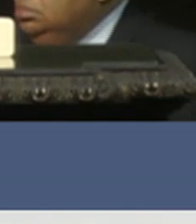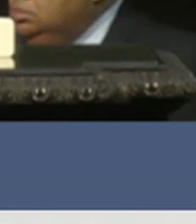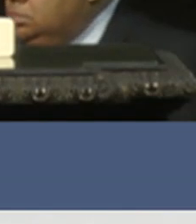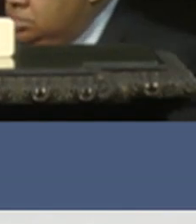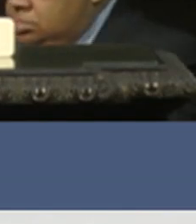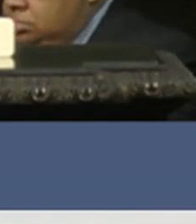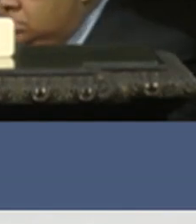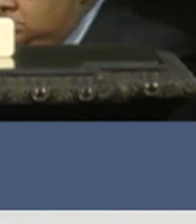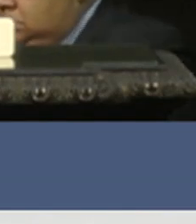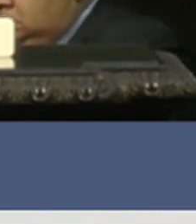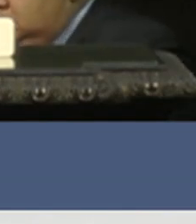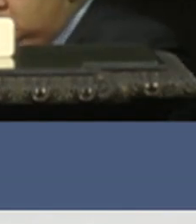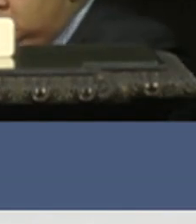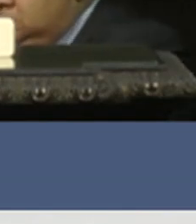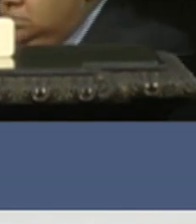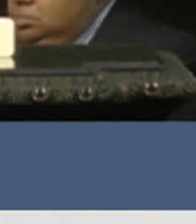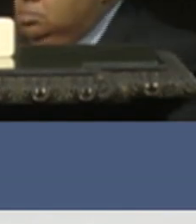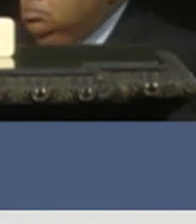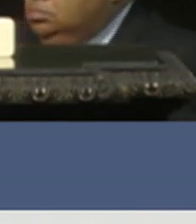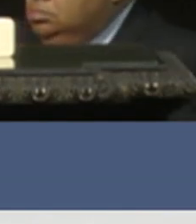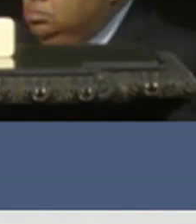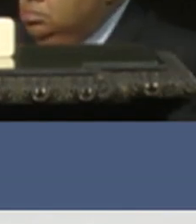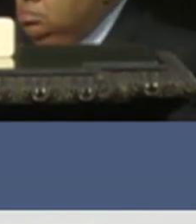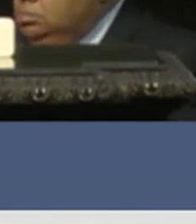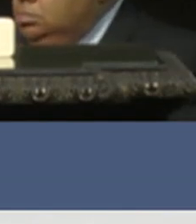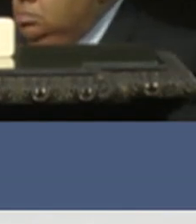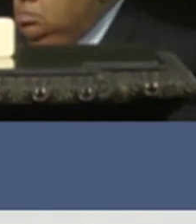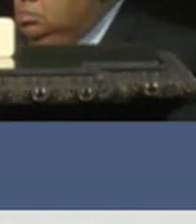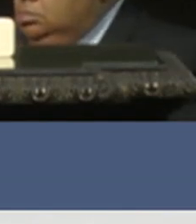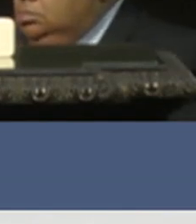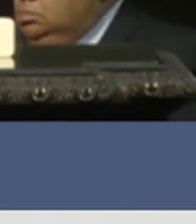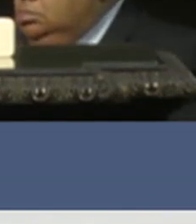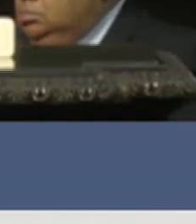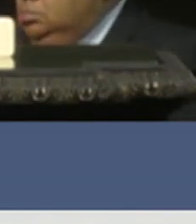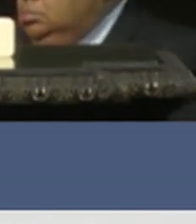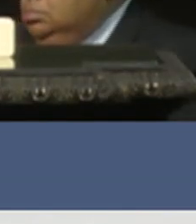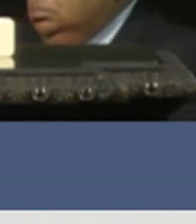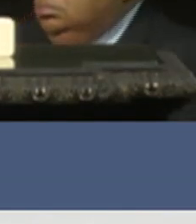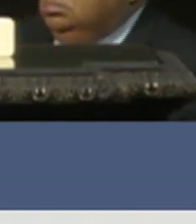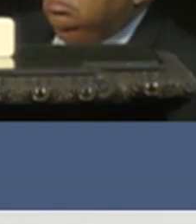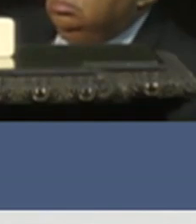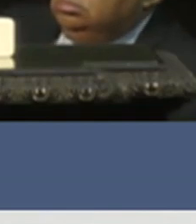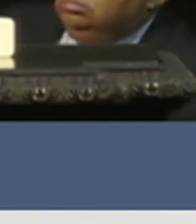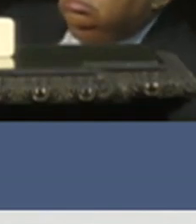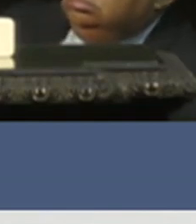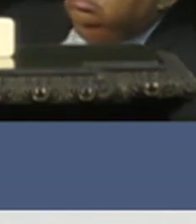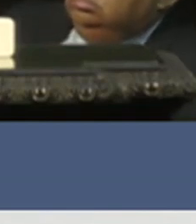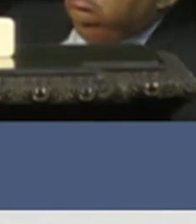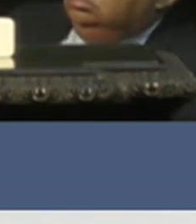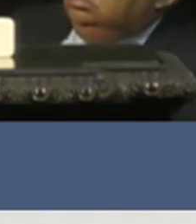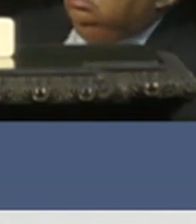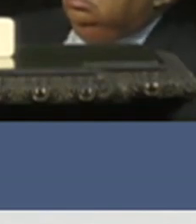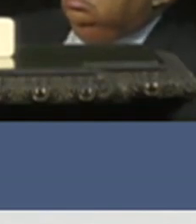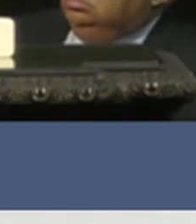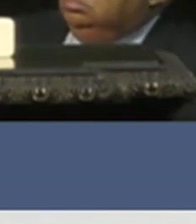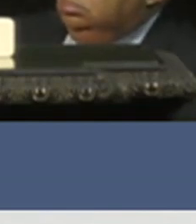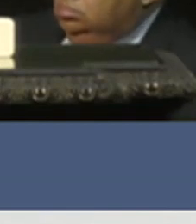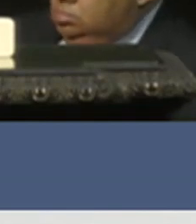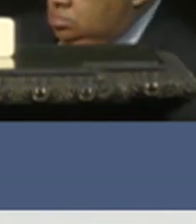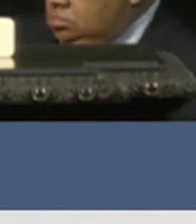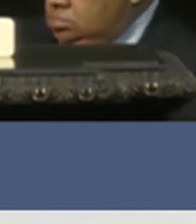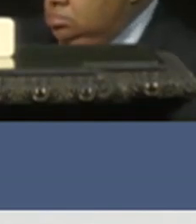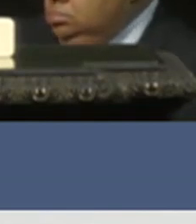Fiscalização Financeira e Controle, favorável. Relatores, deputados Luiz Paulo, enfermeira Rejane, Marcelo Simão, enfermeira Rejane, Milton